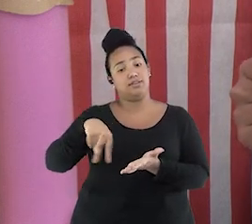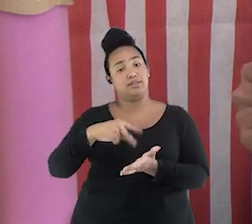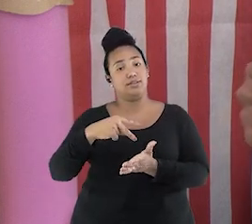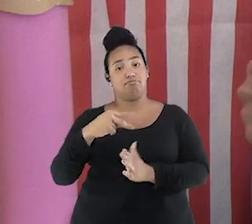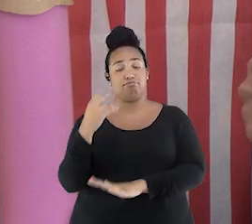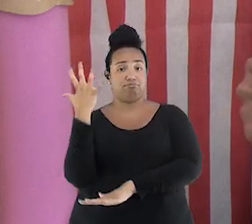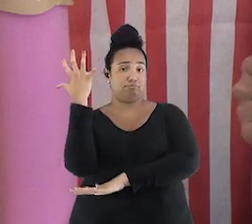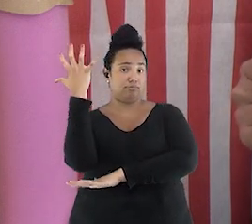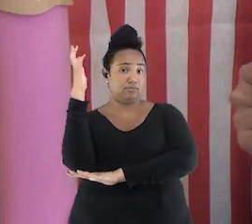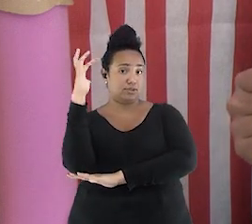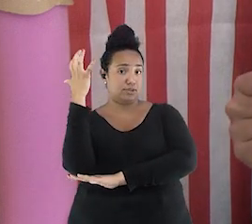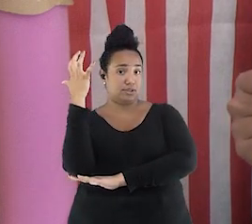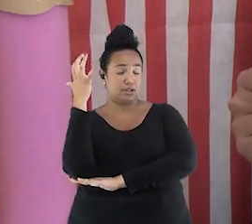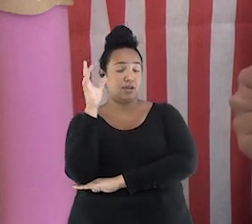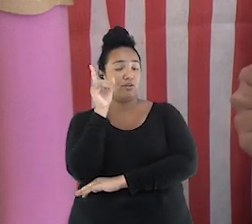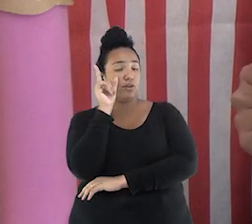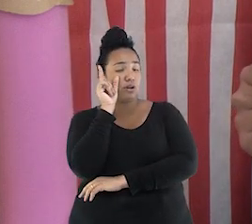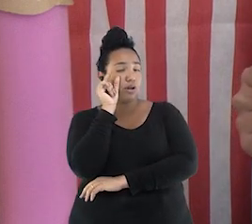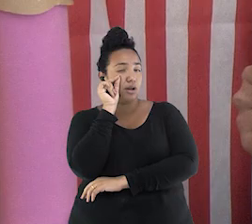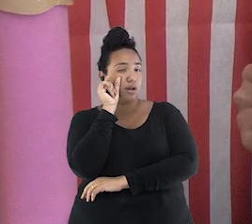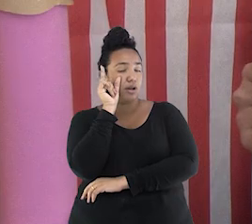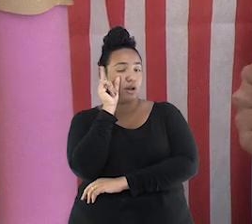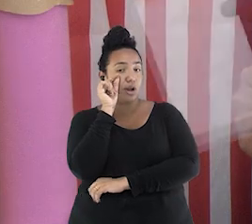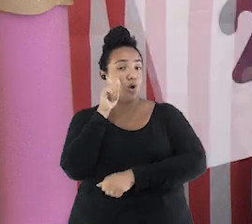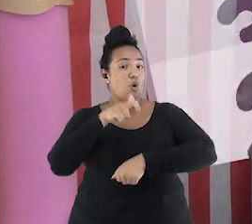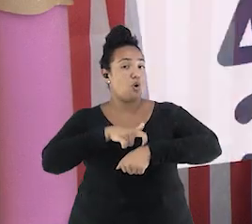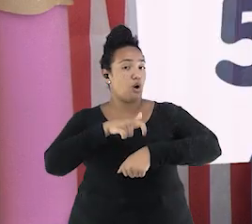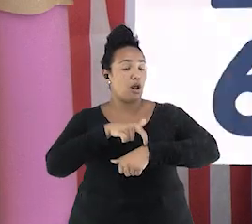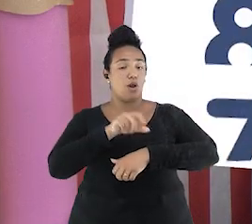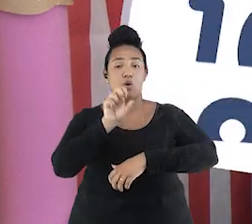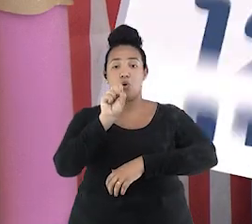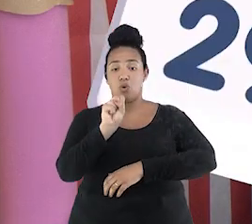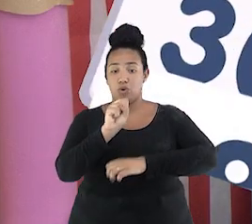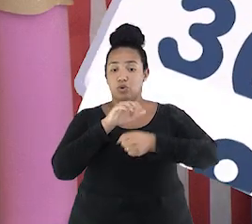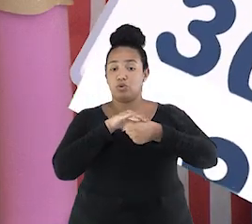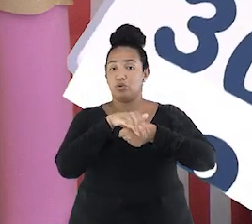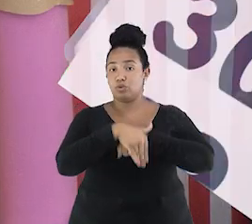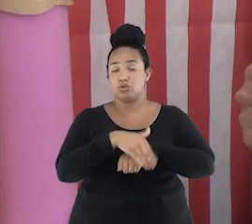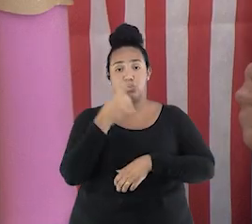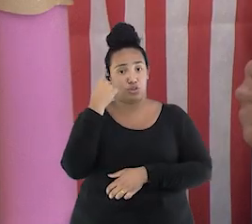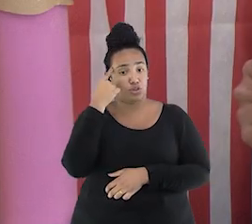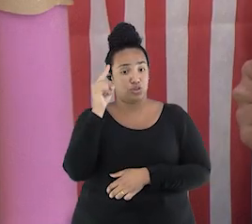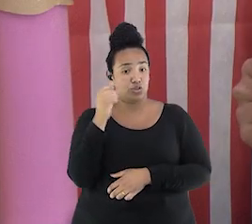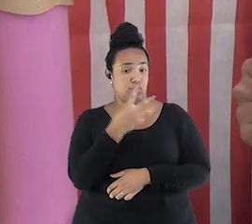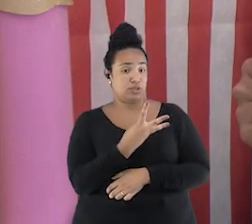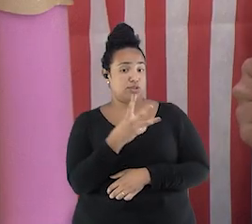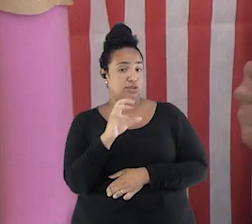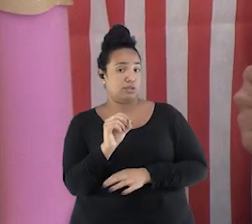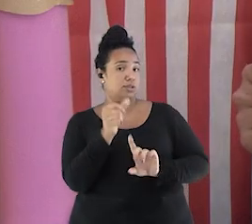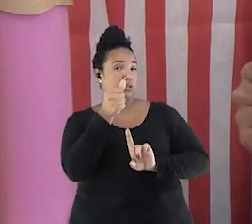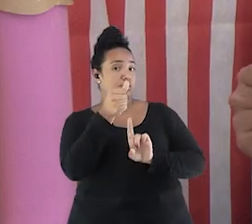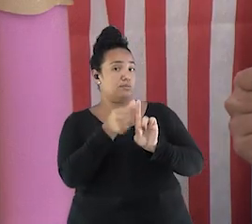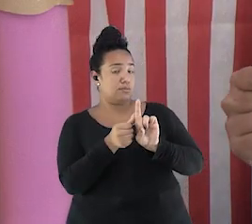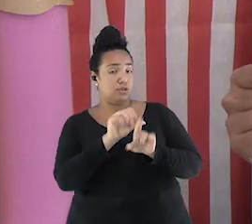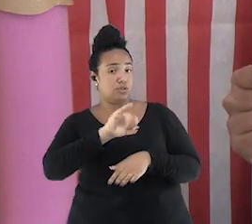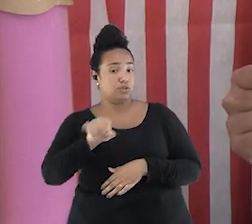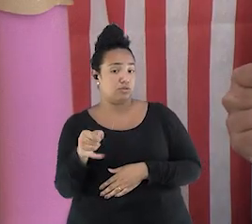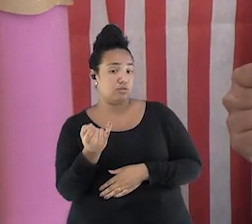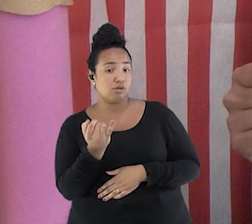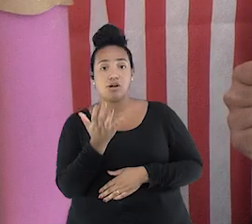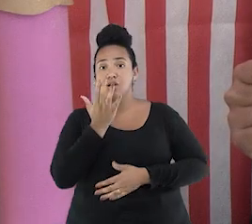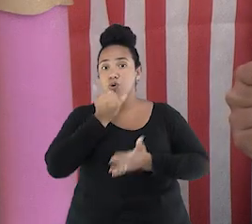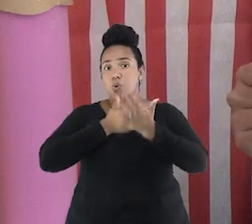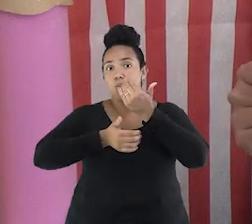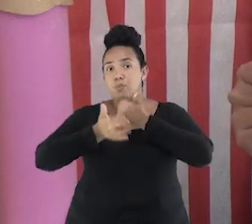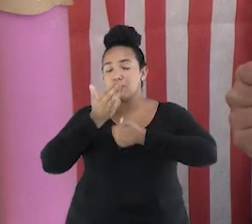de maracujá, às 8 horas da noite, no dia 30 de janeiro. Comes e bebes,